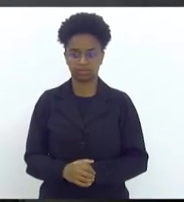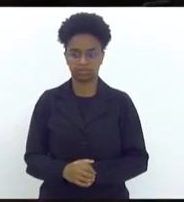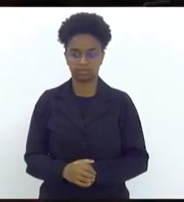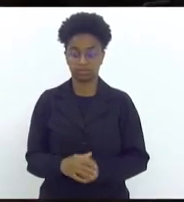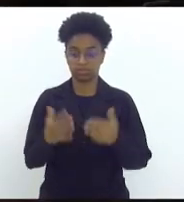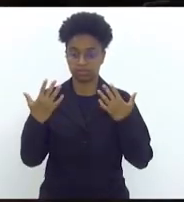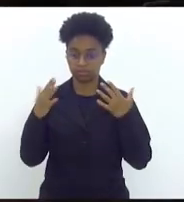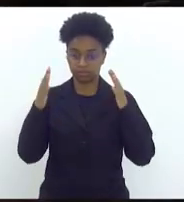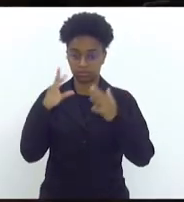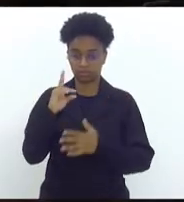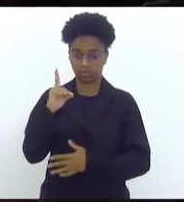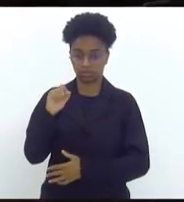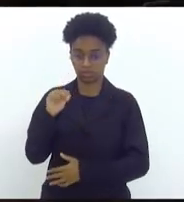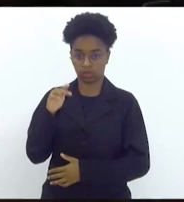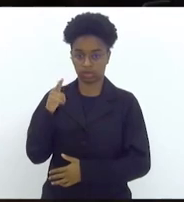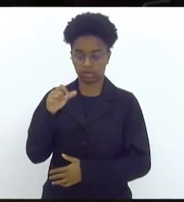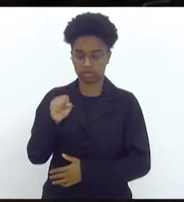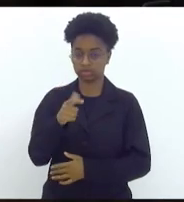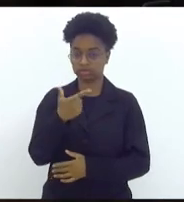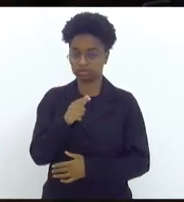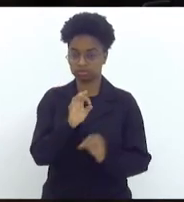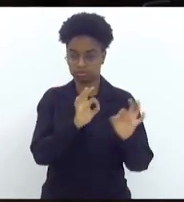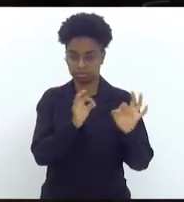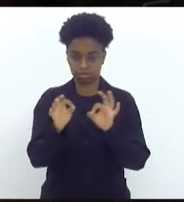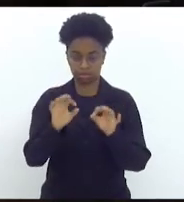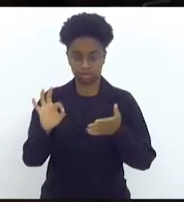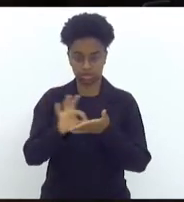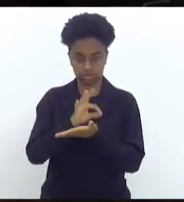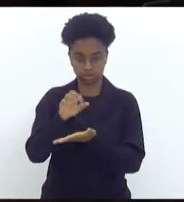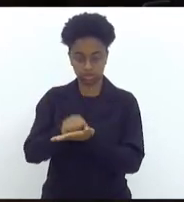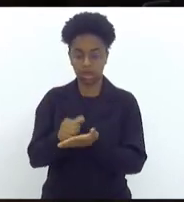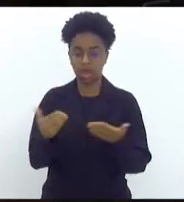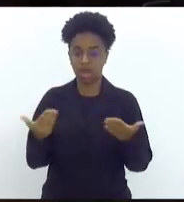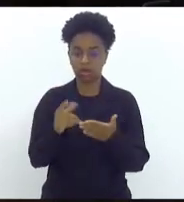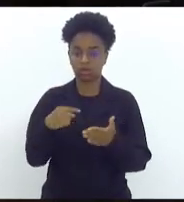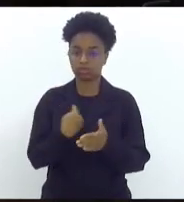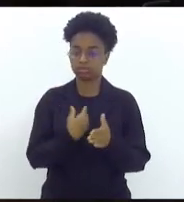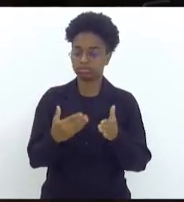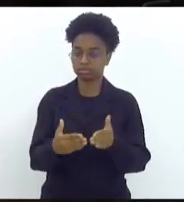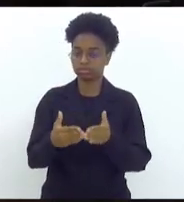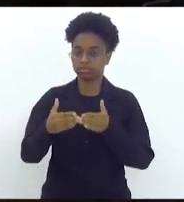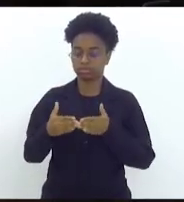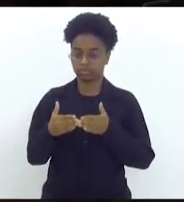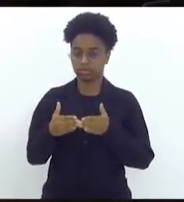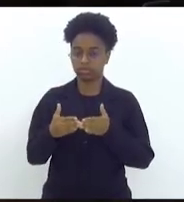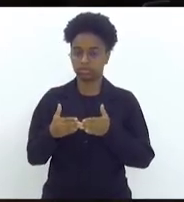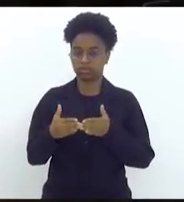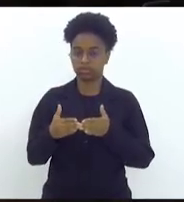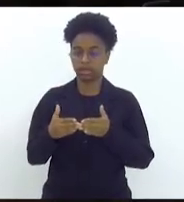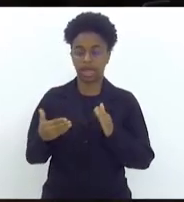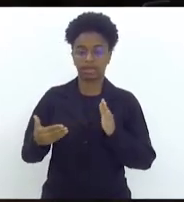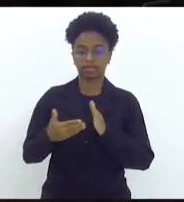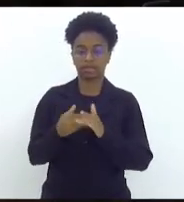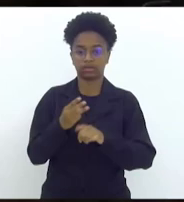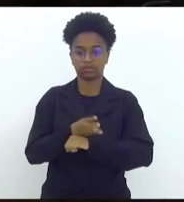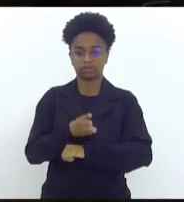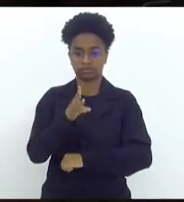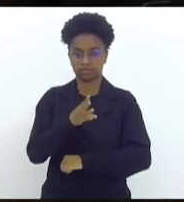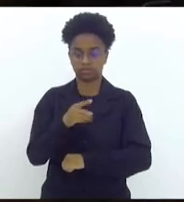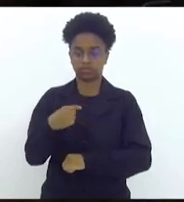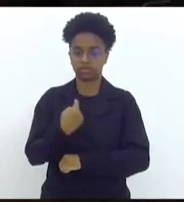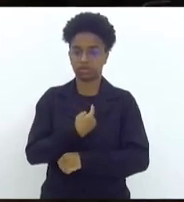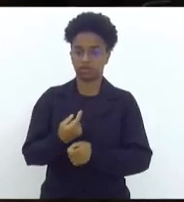Parabéns Douglas não havendo mais orador escrito a presidência se suspende a sessão até às 15 horas